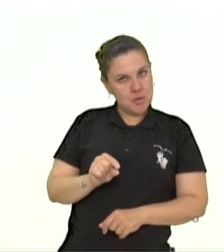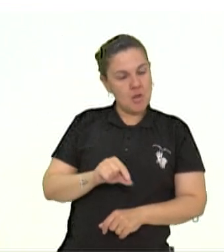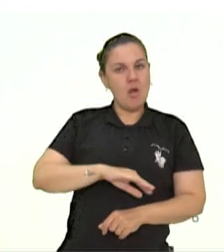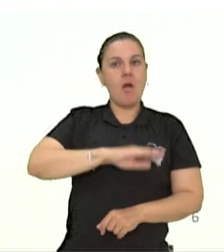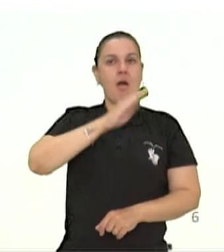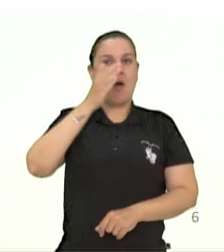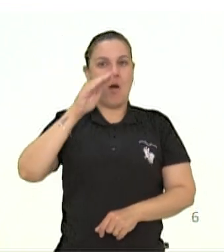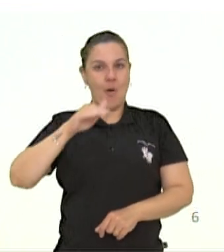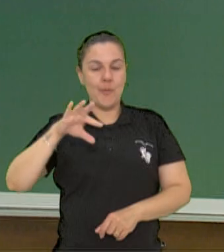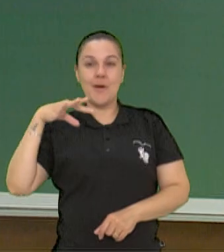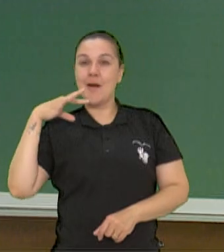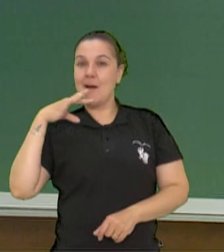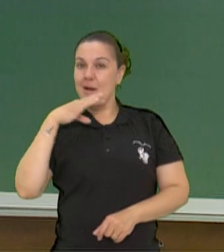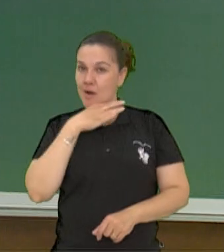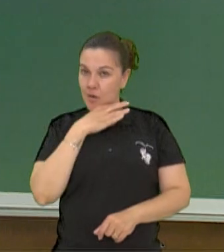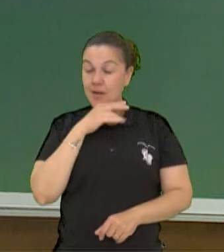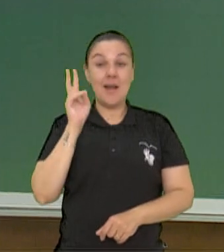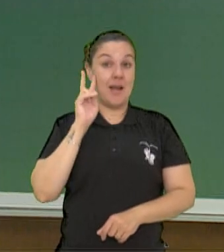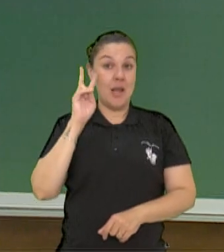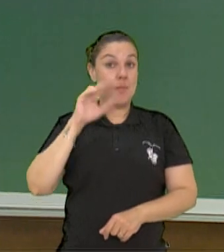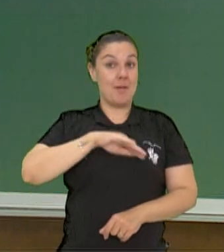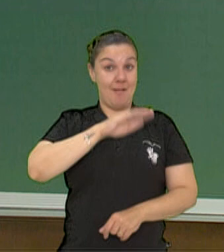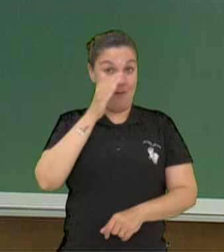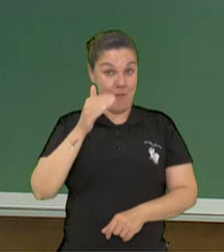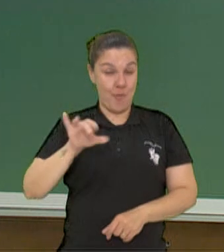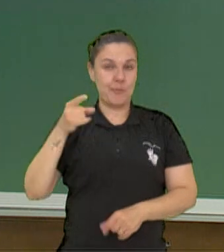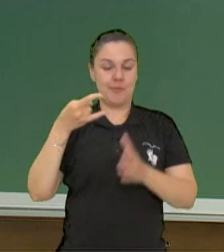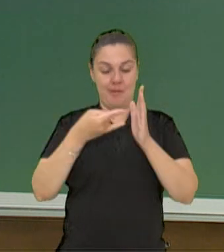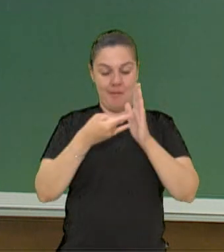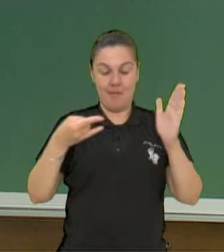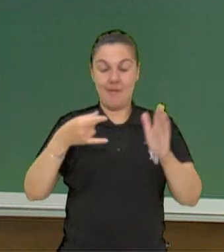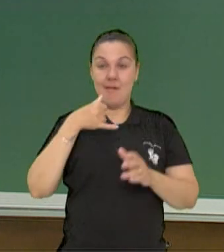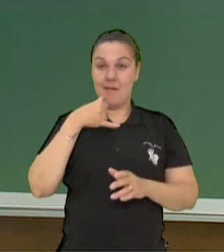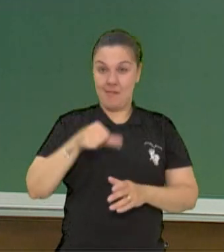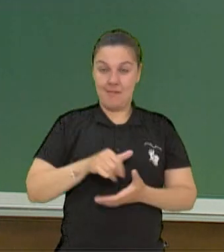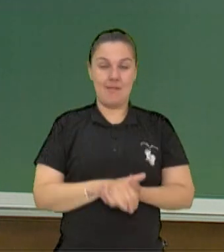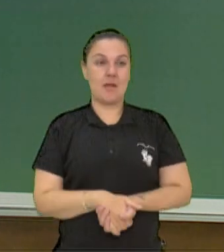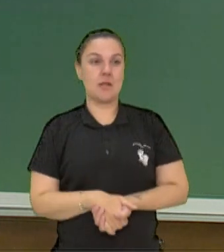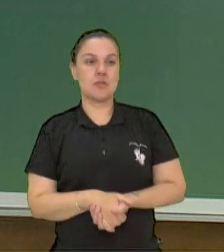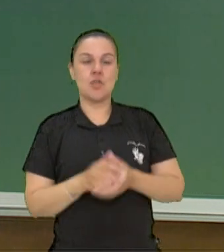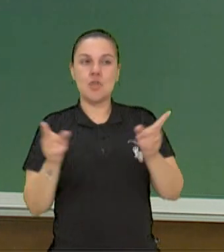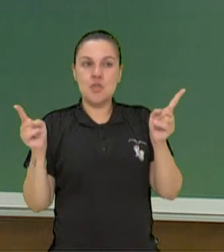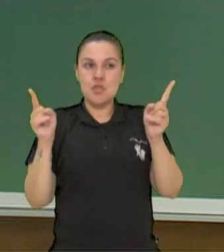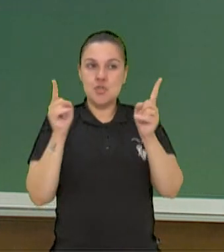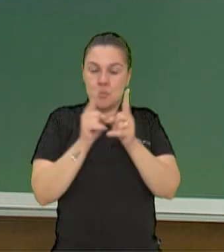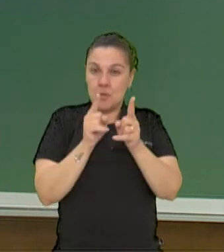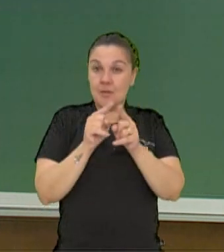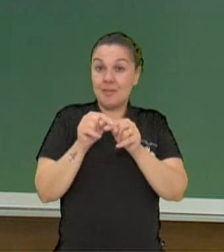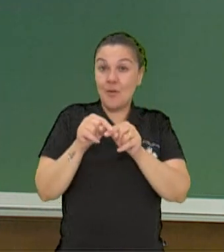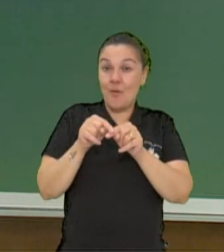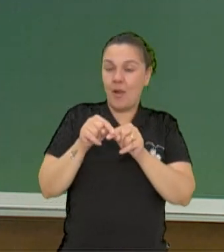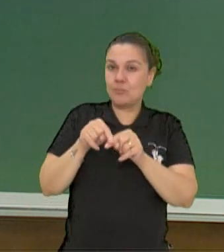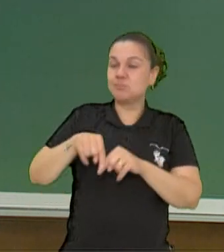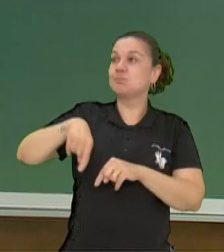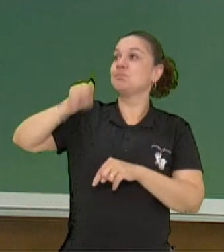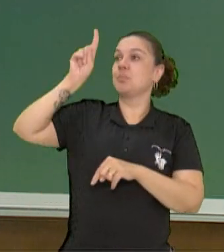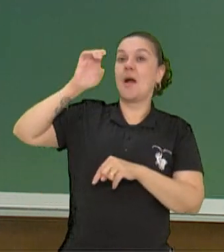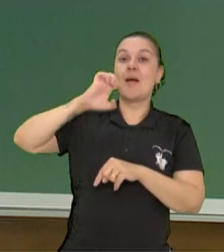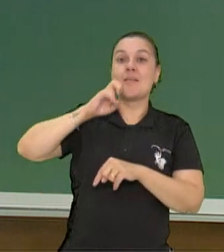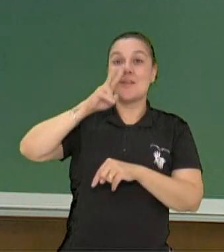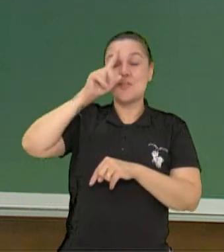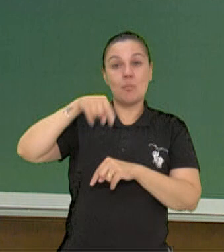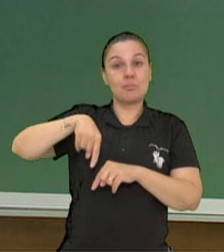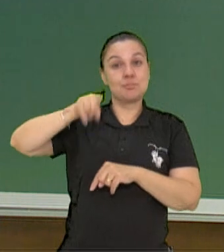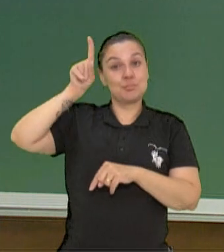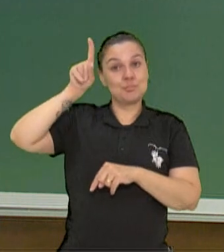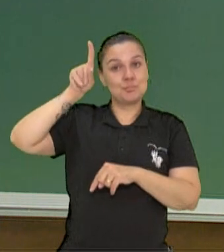onda, lembre-se que essa radiação é uma onda eletromagnética, se você diminui o comprimento, a frequência aumenta. E aí a energia tinha que ir